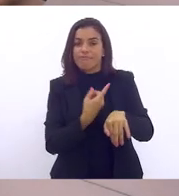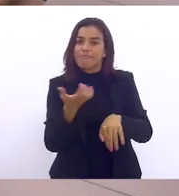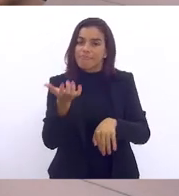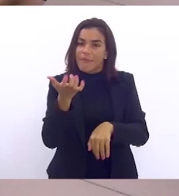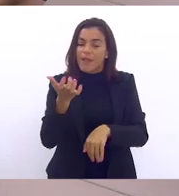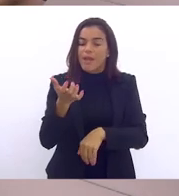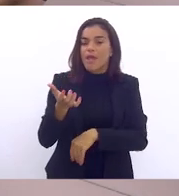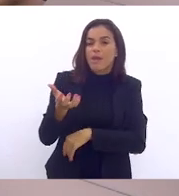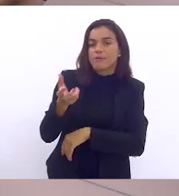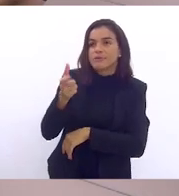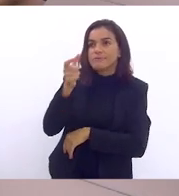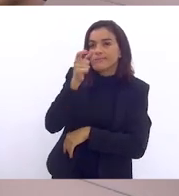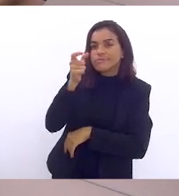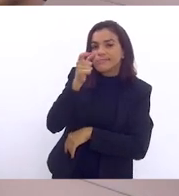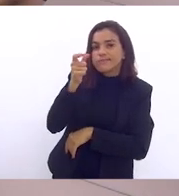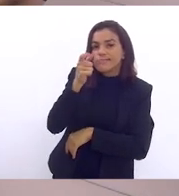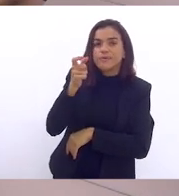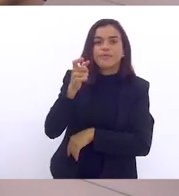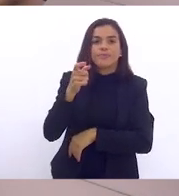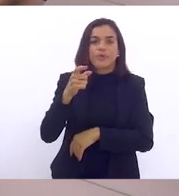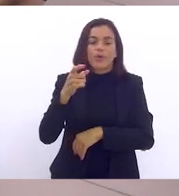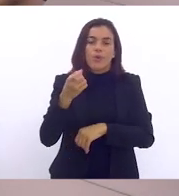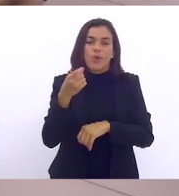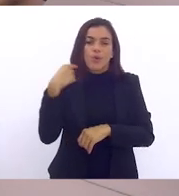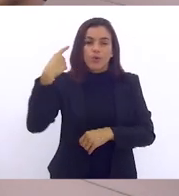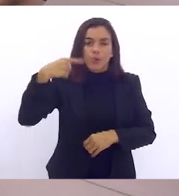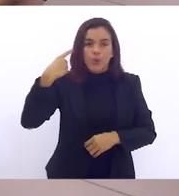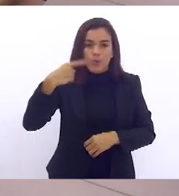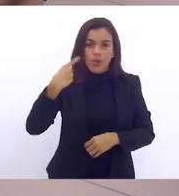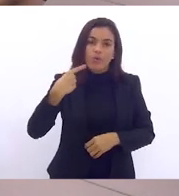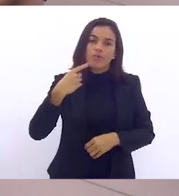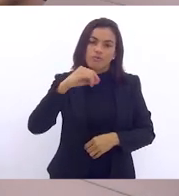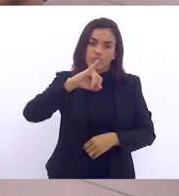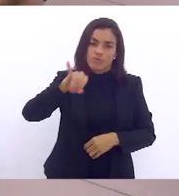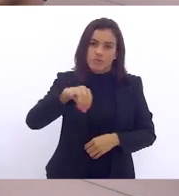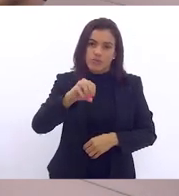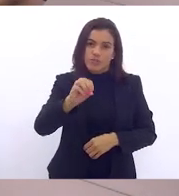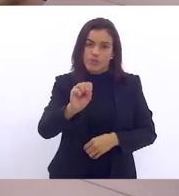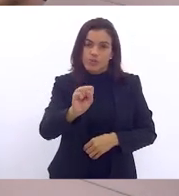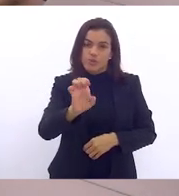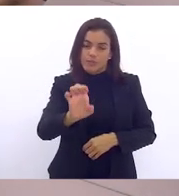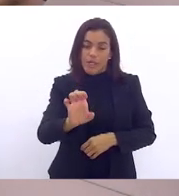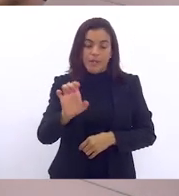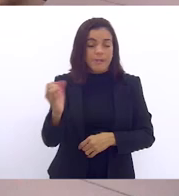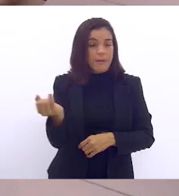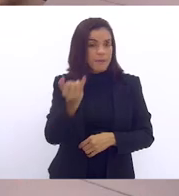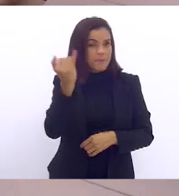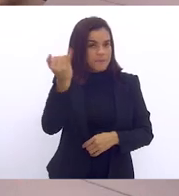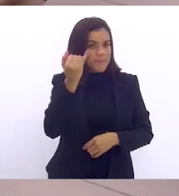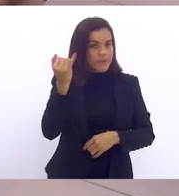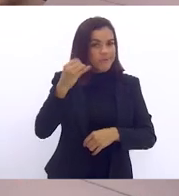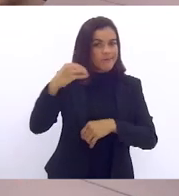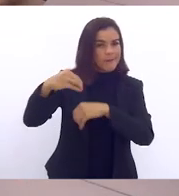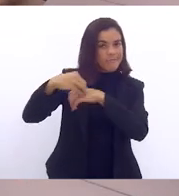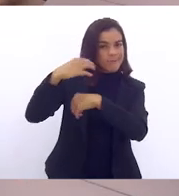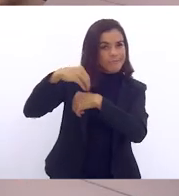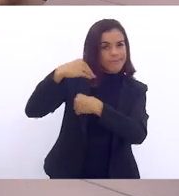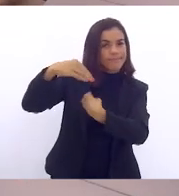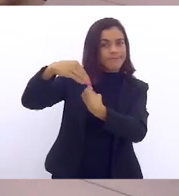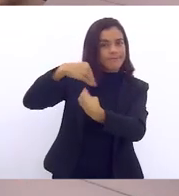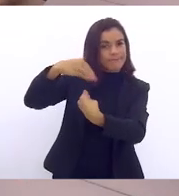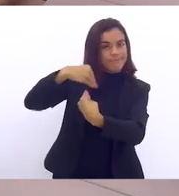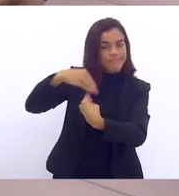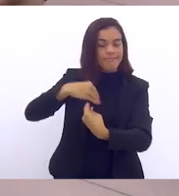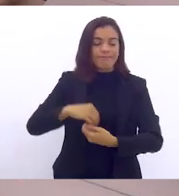Dr José esquetino para poder ele fazer as suas ponderações que será De grande valia para a nossa